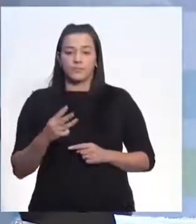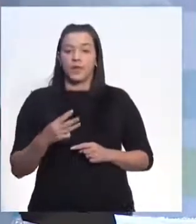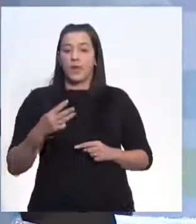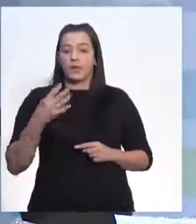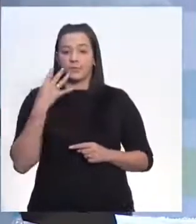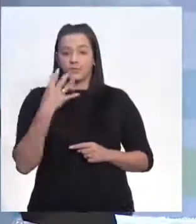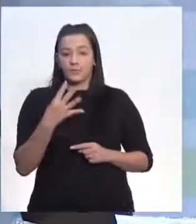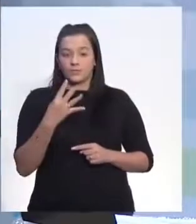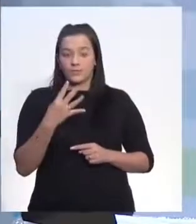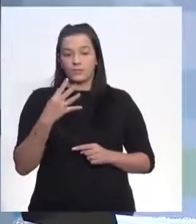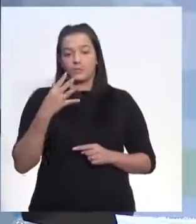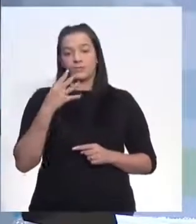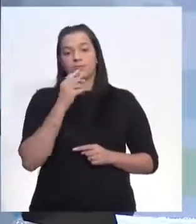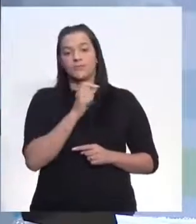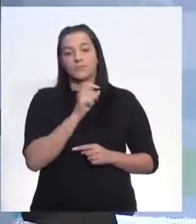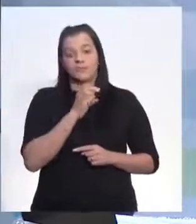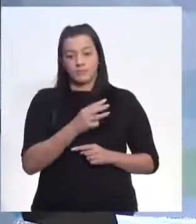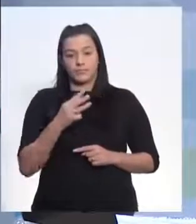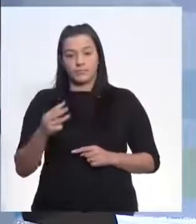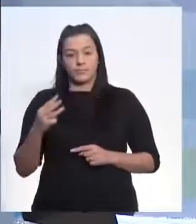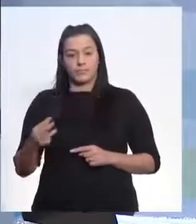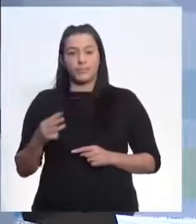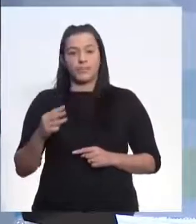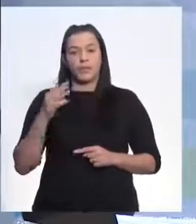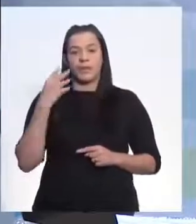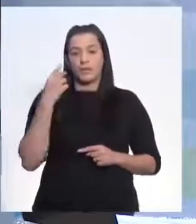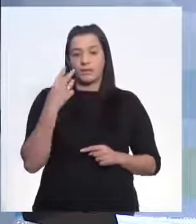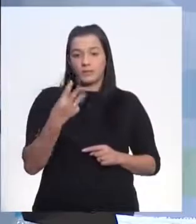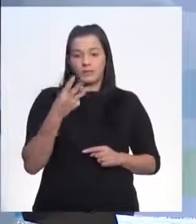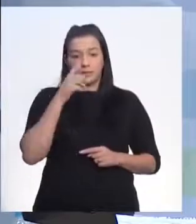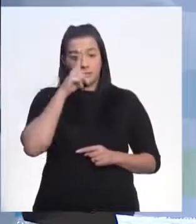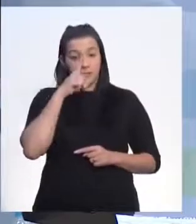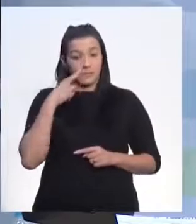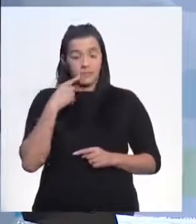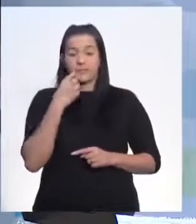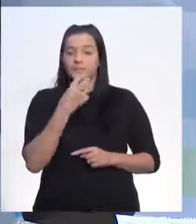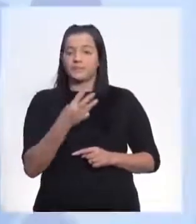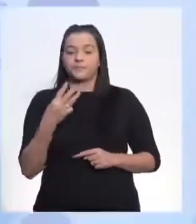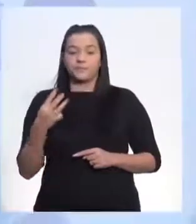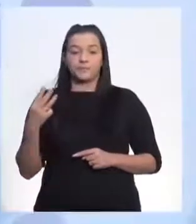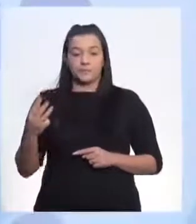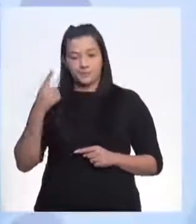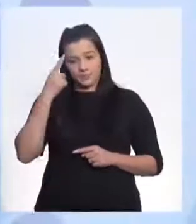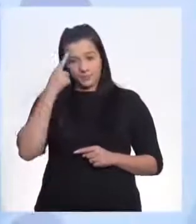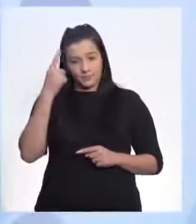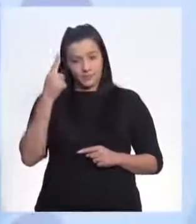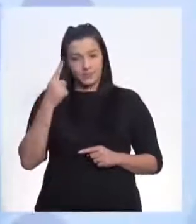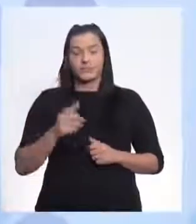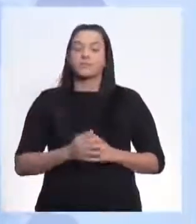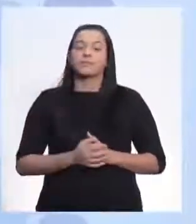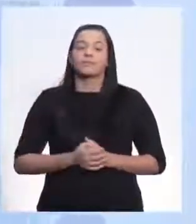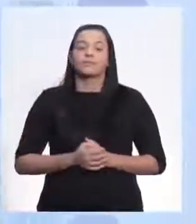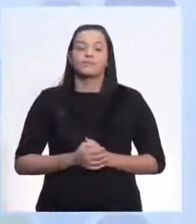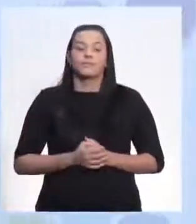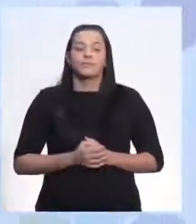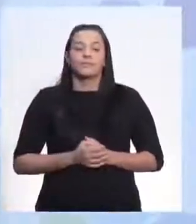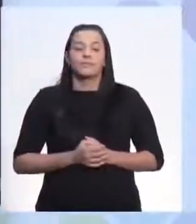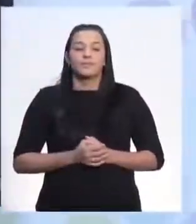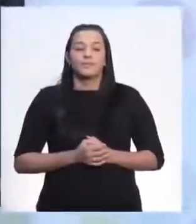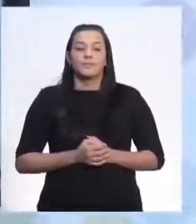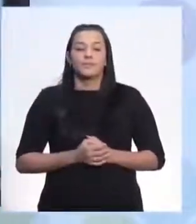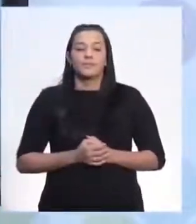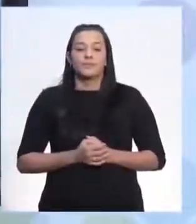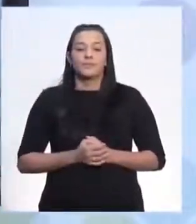4 pretas de 3 em 3 e as 3 amarelas de 3 em 3, certo? Então, vamos lá. Continuando